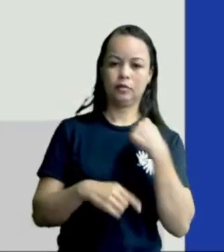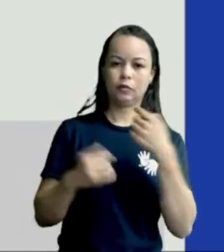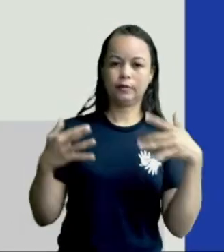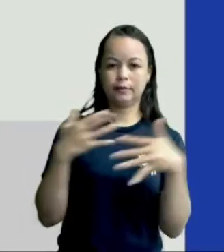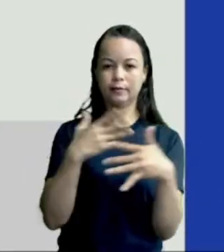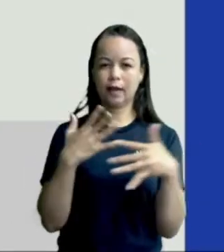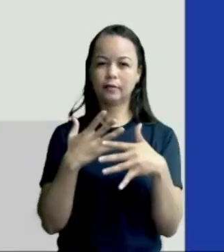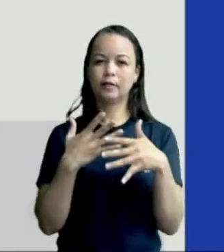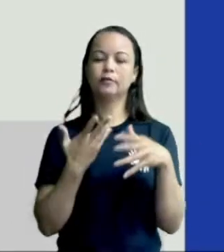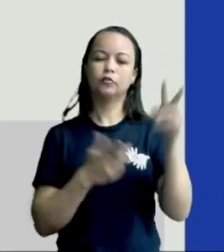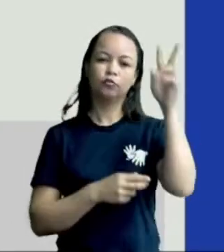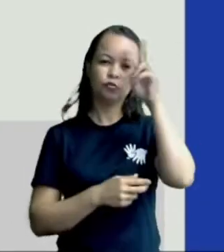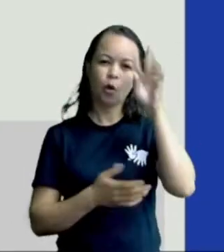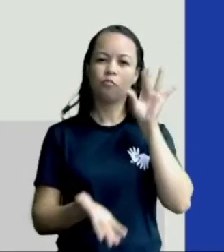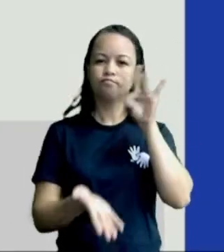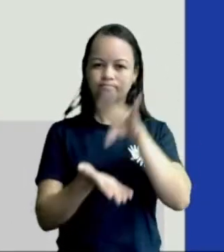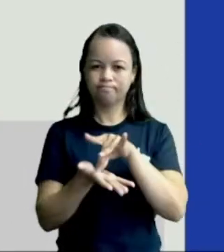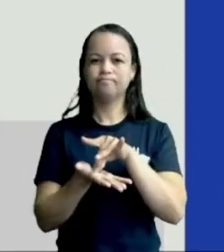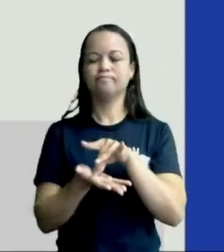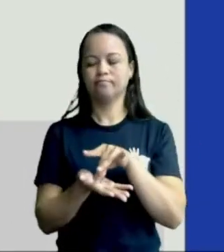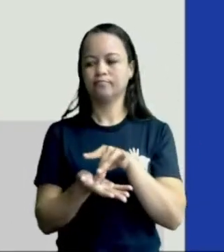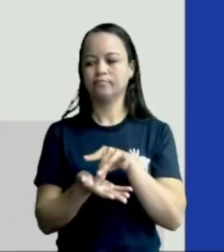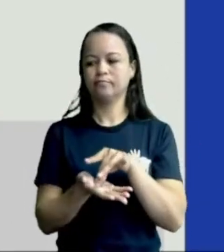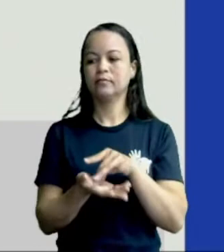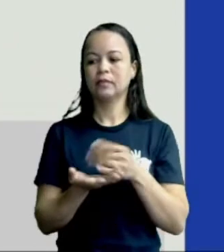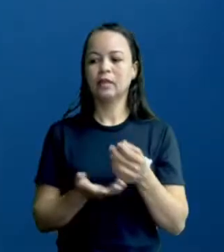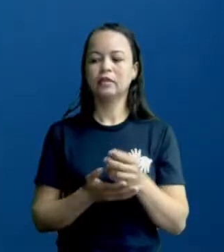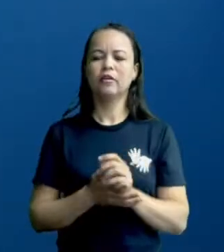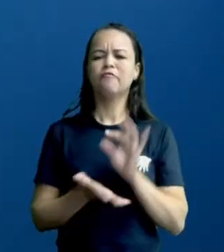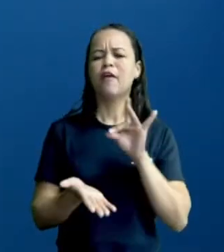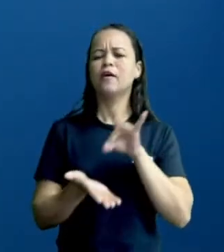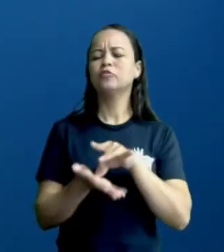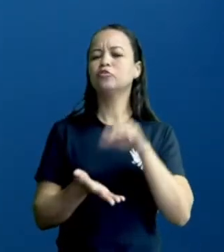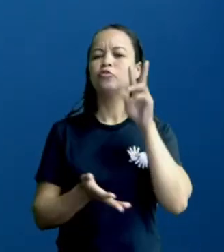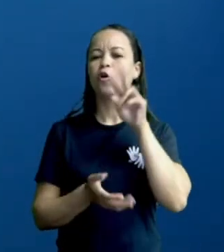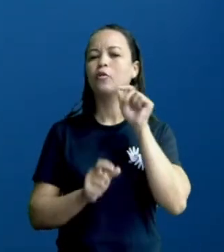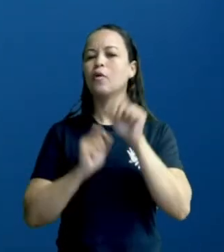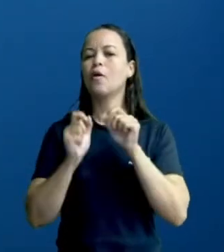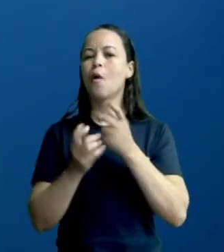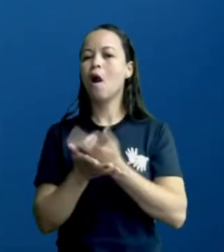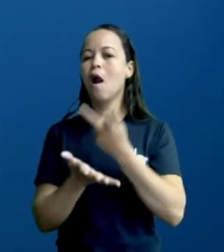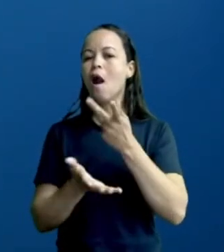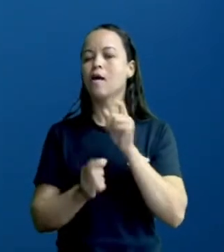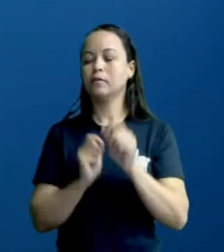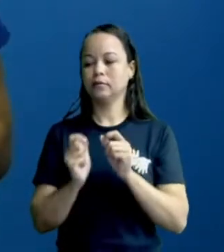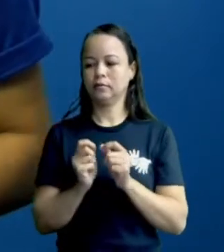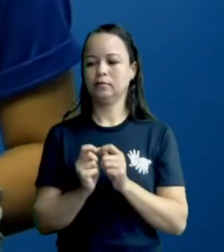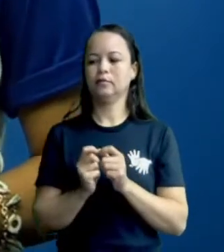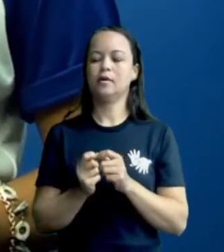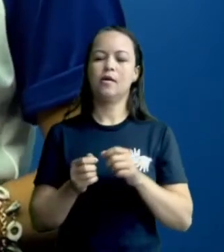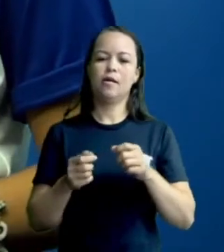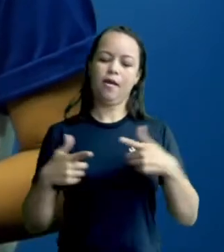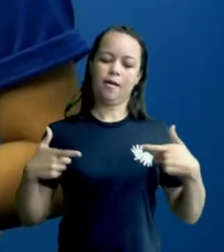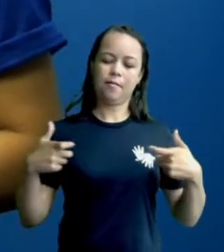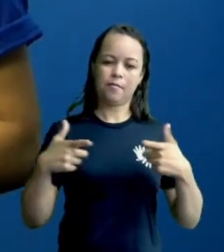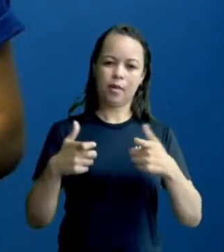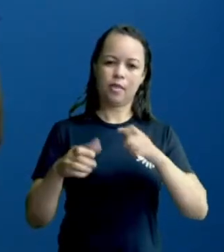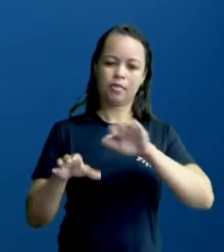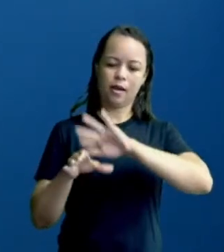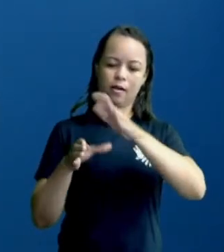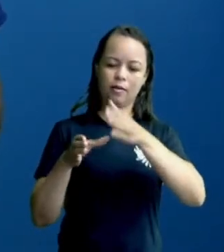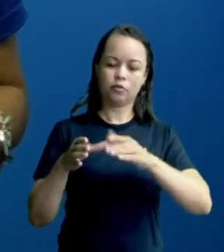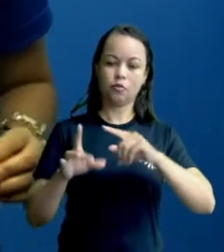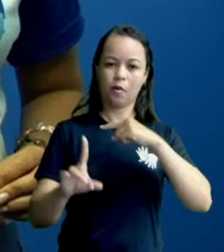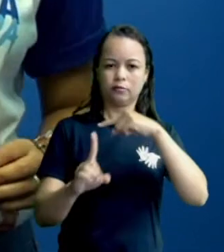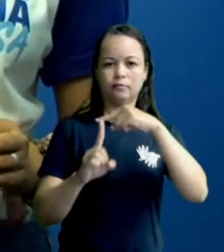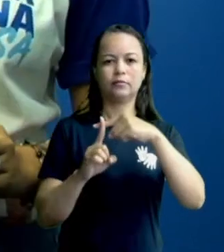retrata um fato histórico. Lembra que fato histórico é esse? A Batalha do Monte das Tabocas.